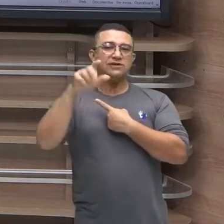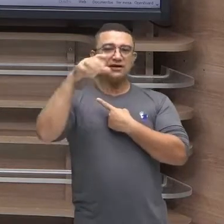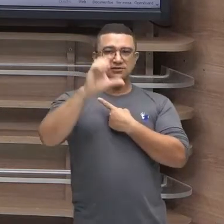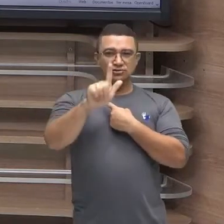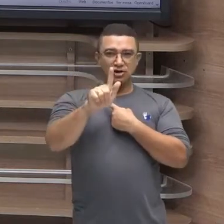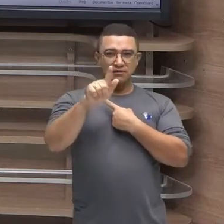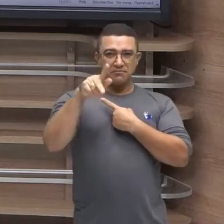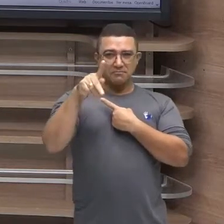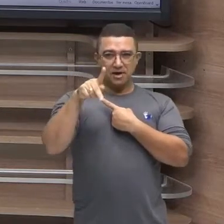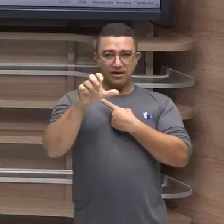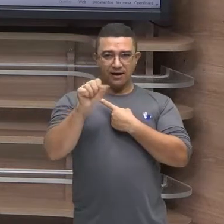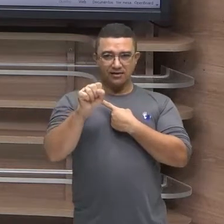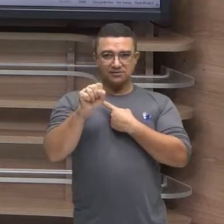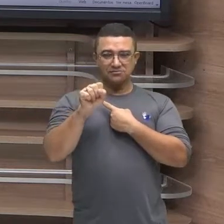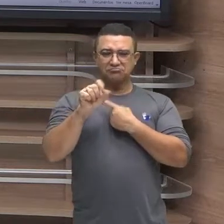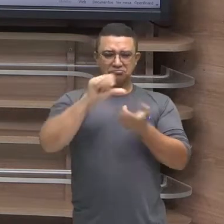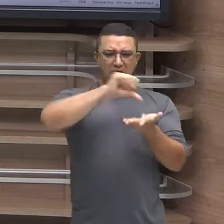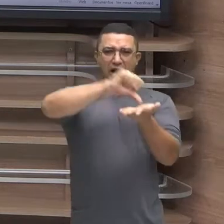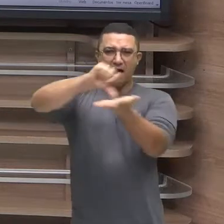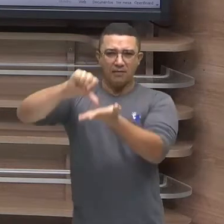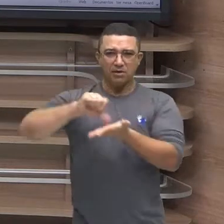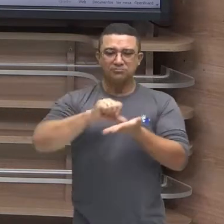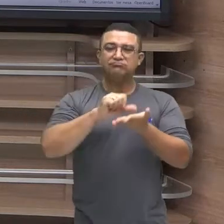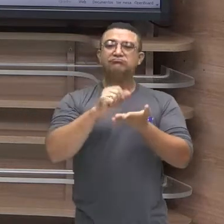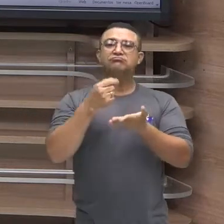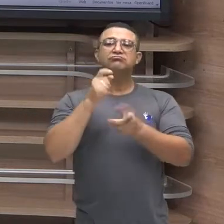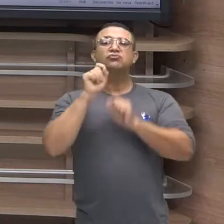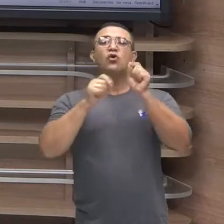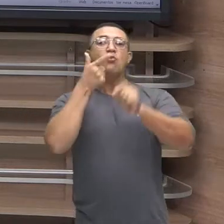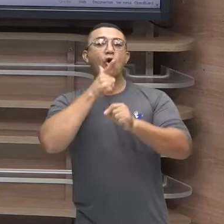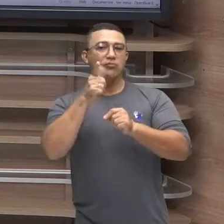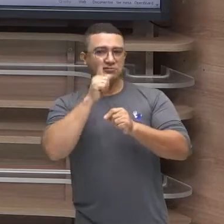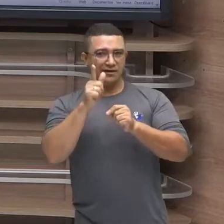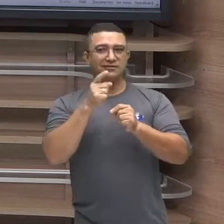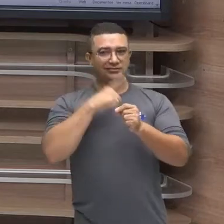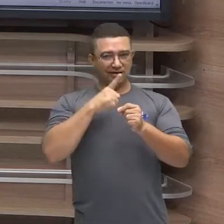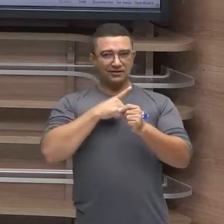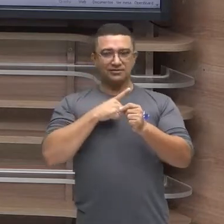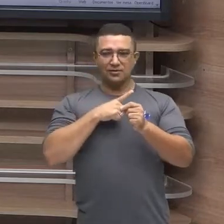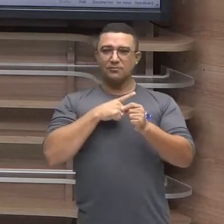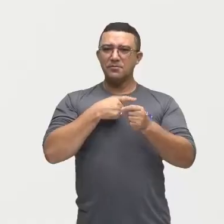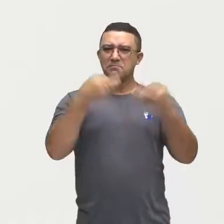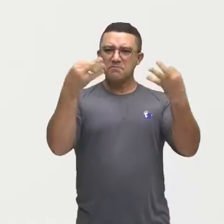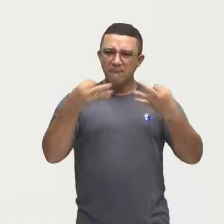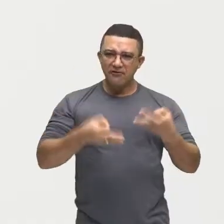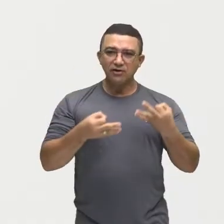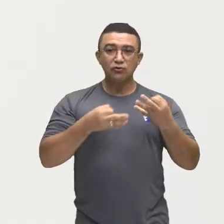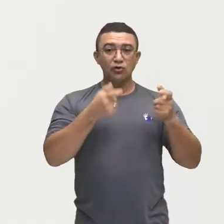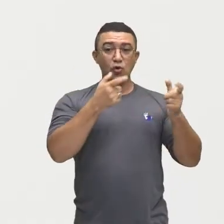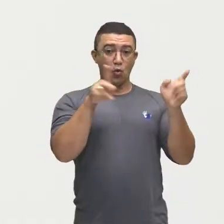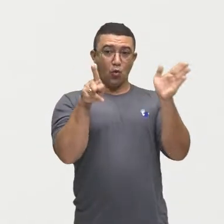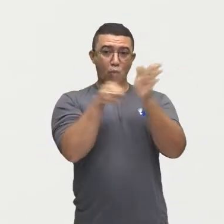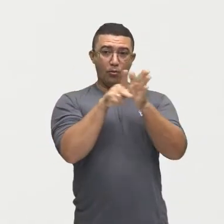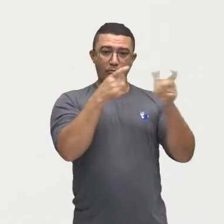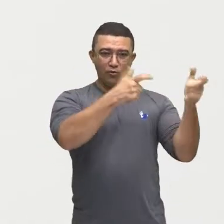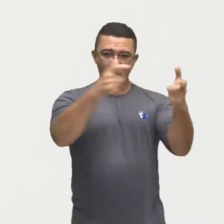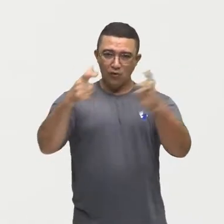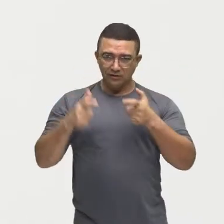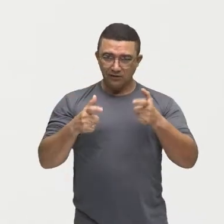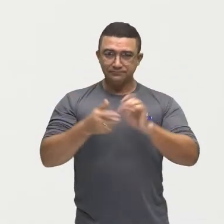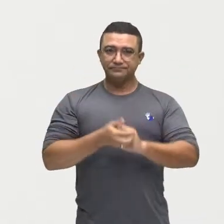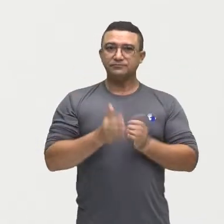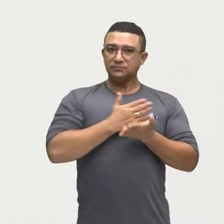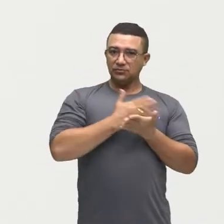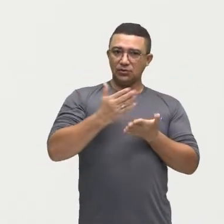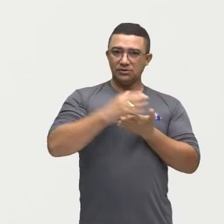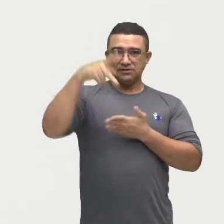como é que o GPS ele vai ter aí essa coordenada geográfica. E a gente vai iniciar com os paralelos, né, que está aí na tela